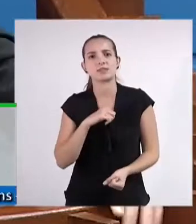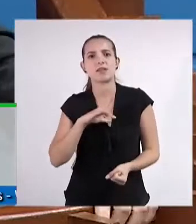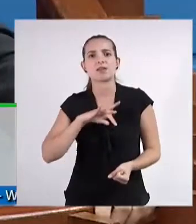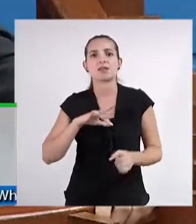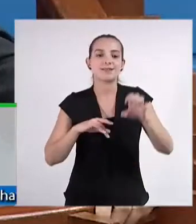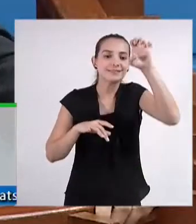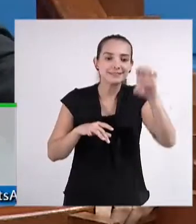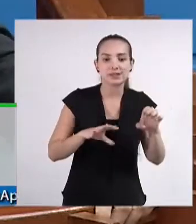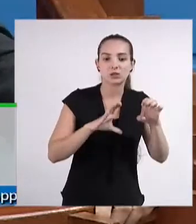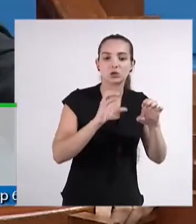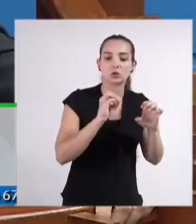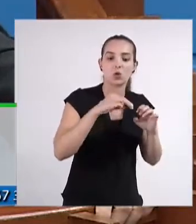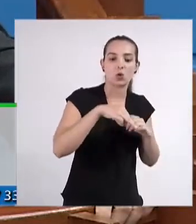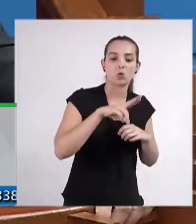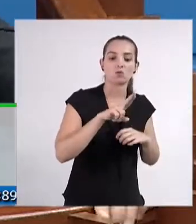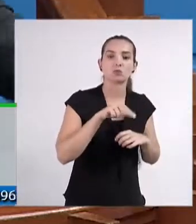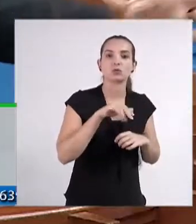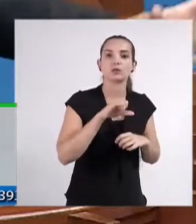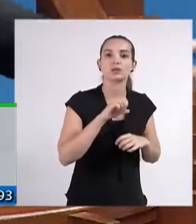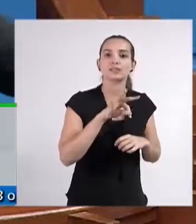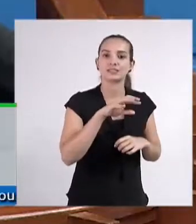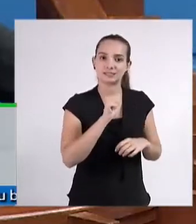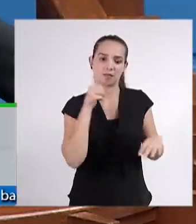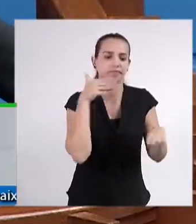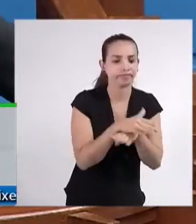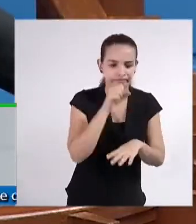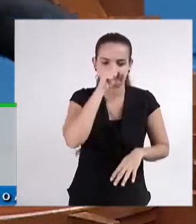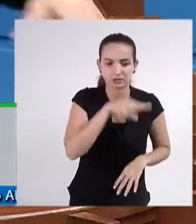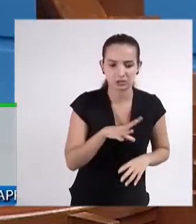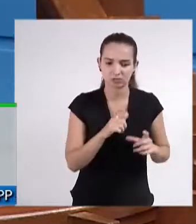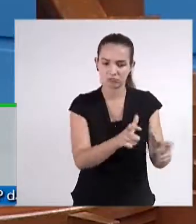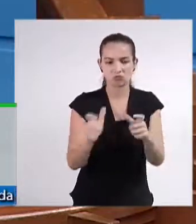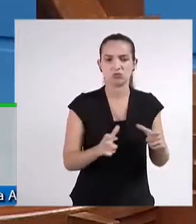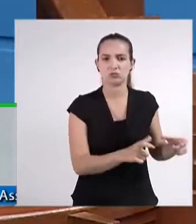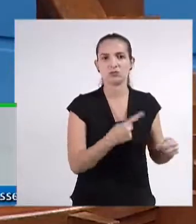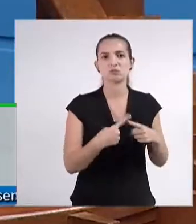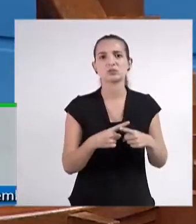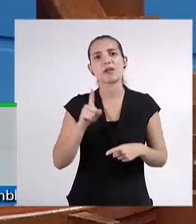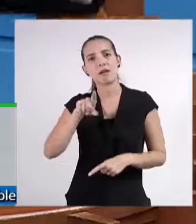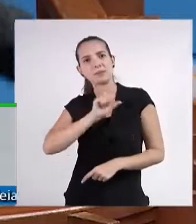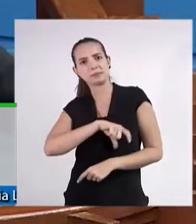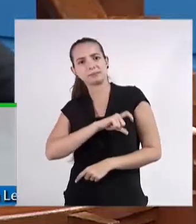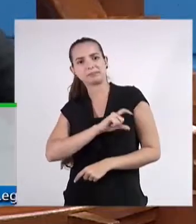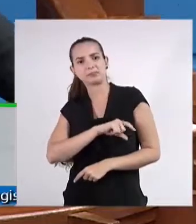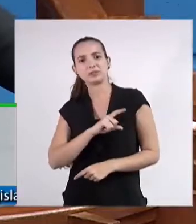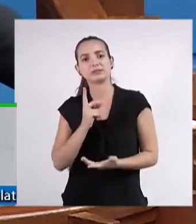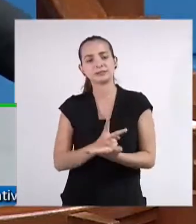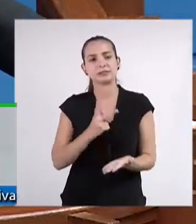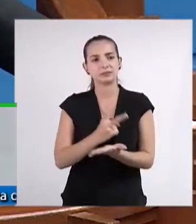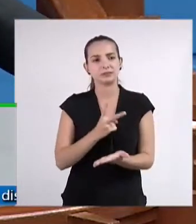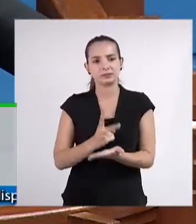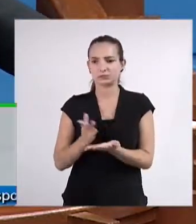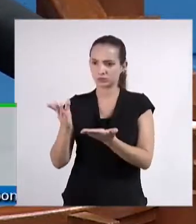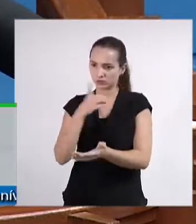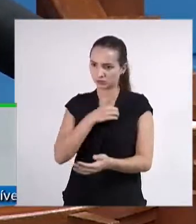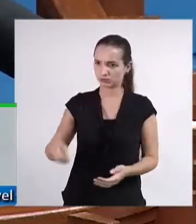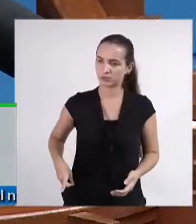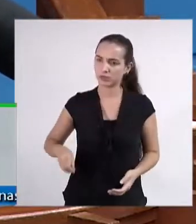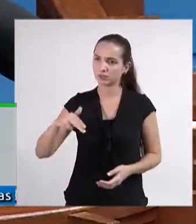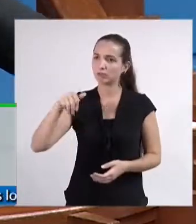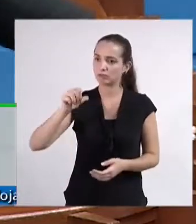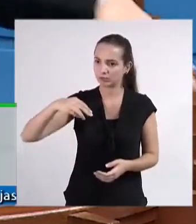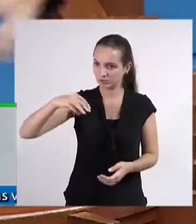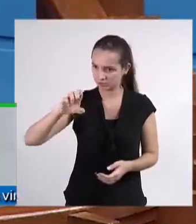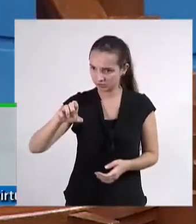em todo lugar. Porque essa é uma outra piada que a gente ouve toda hora, deputado Jamilson Nami.